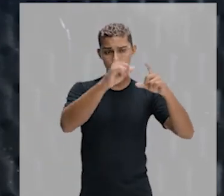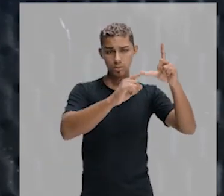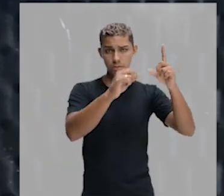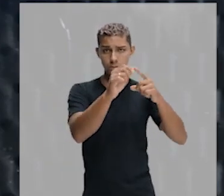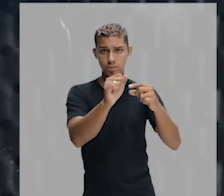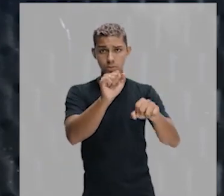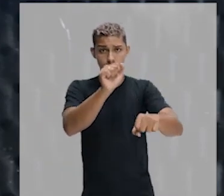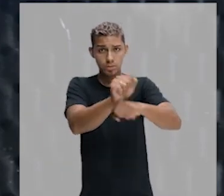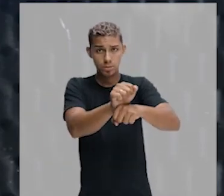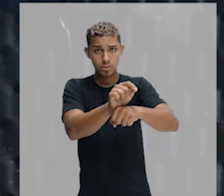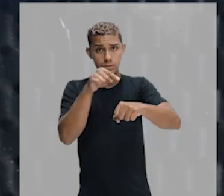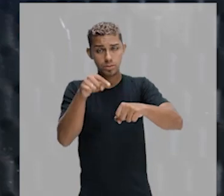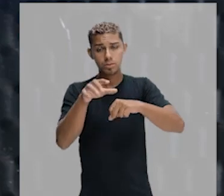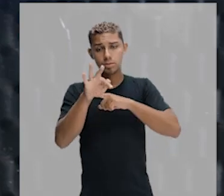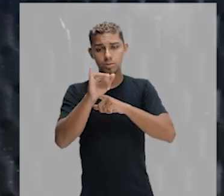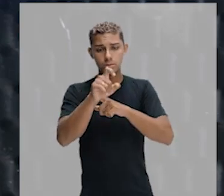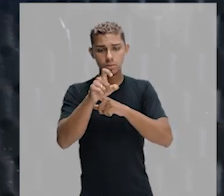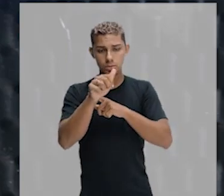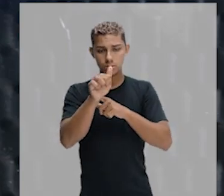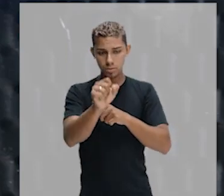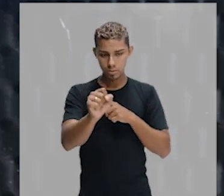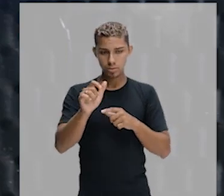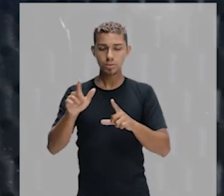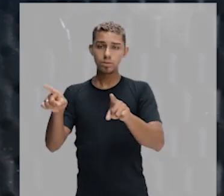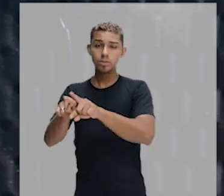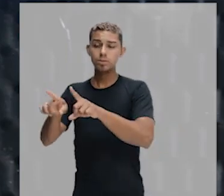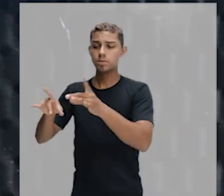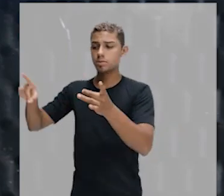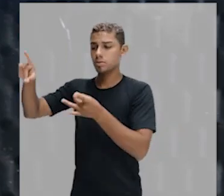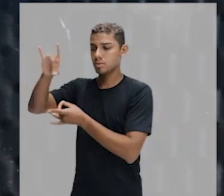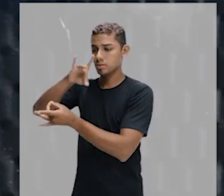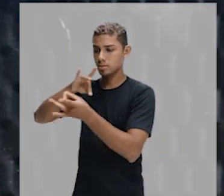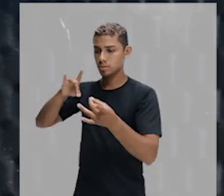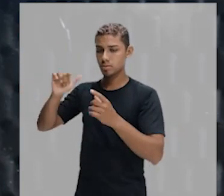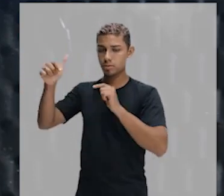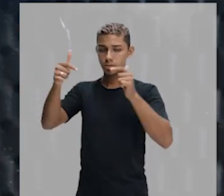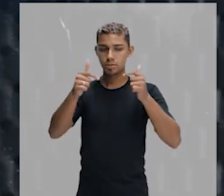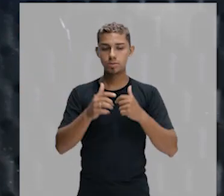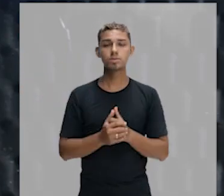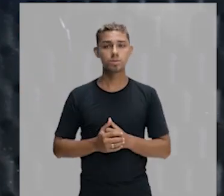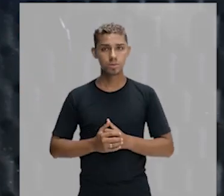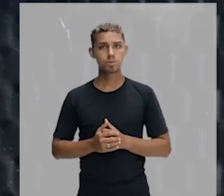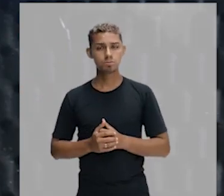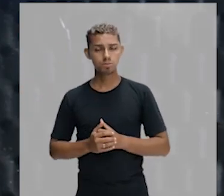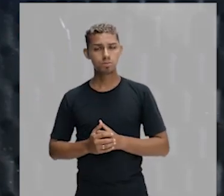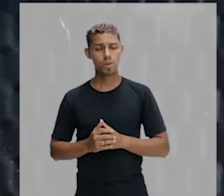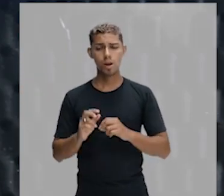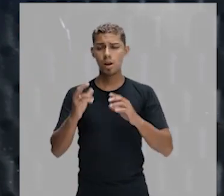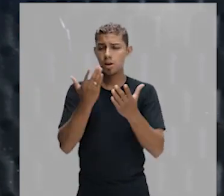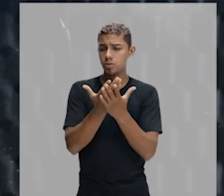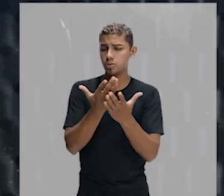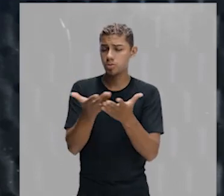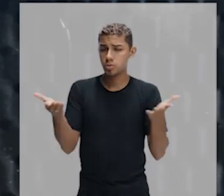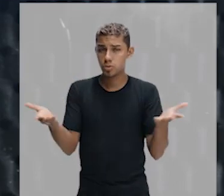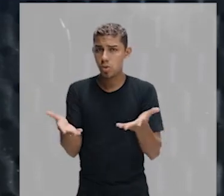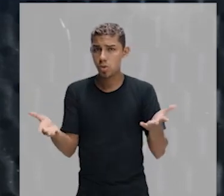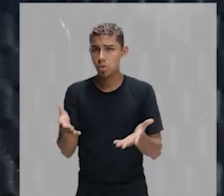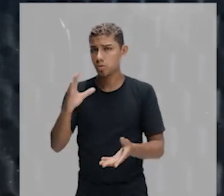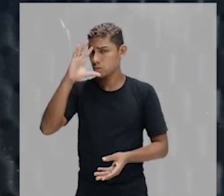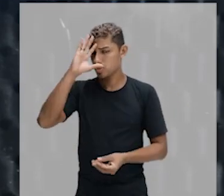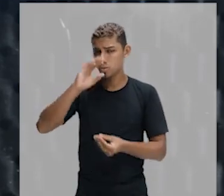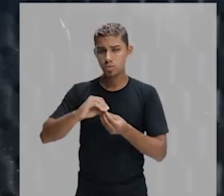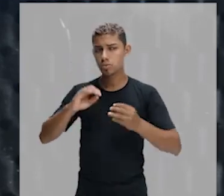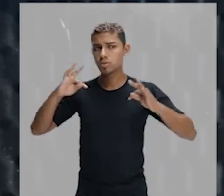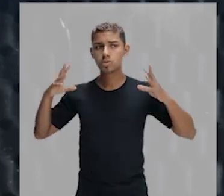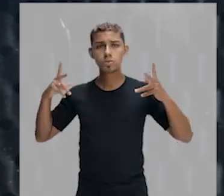constelações. A aula de hoje, assim como as outras aulas, está super interessante, tá ok? E é um conteúdo que fascina